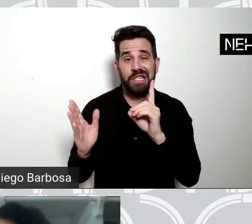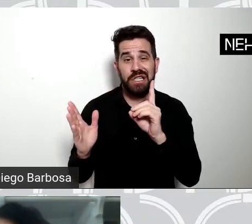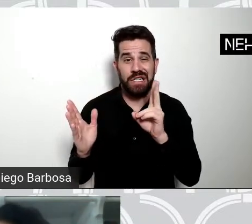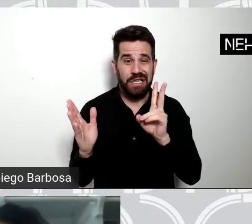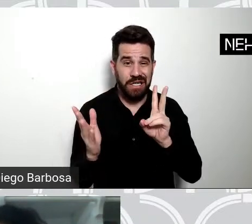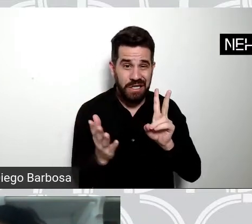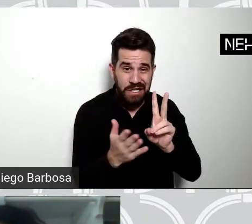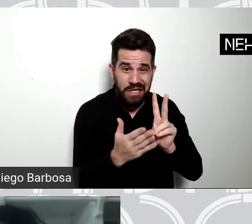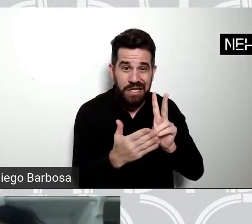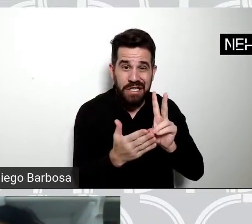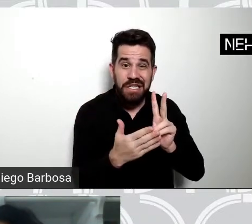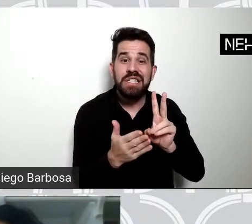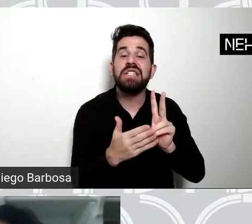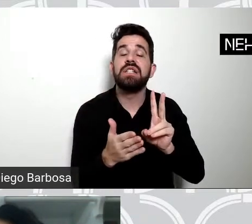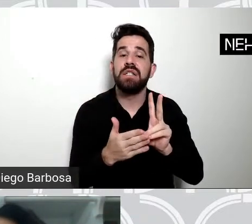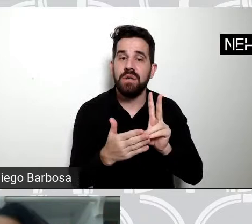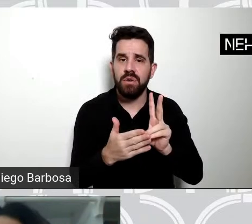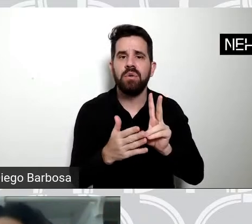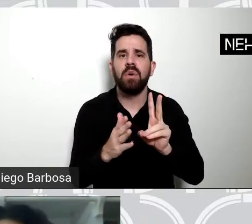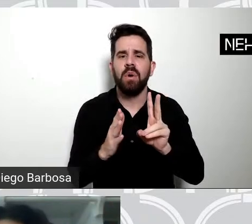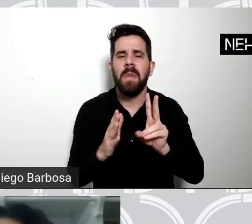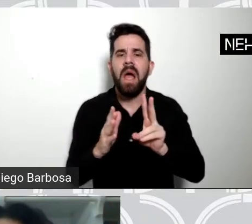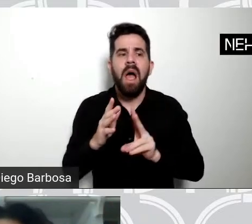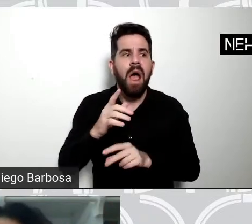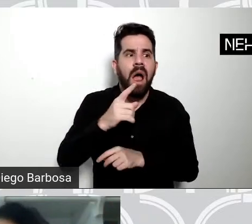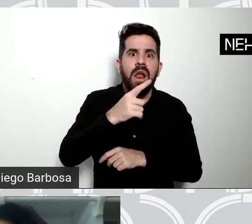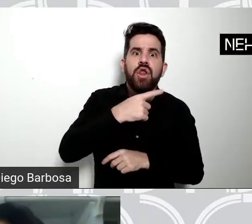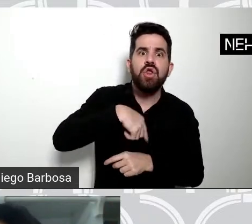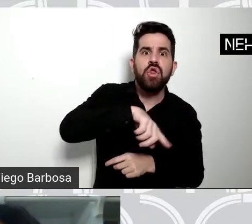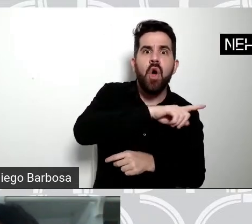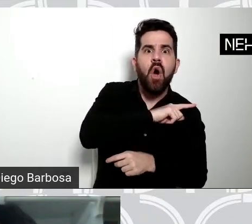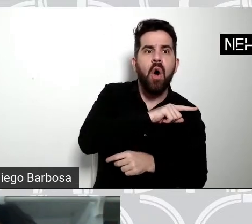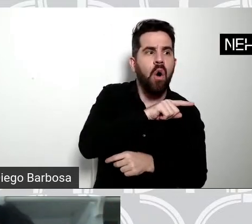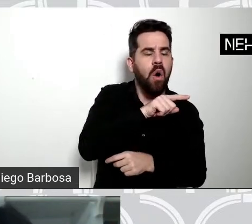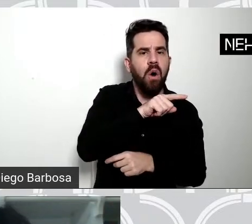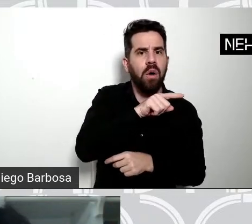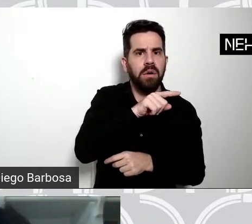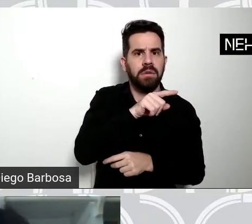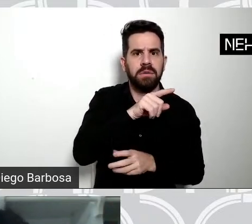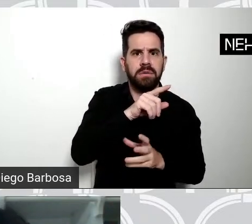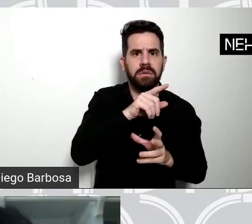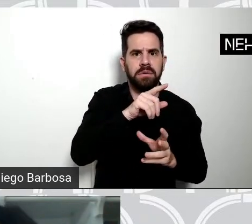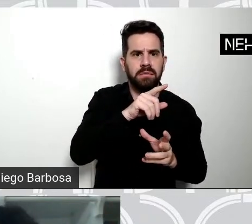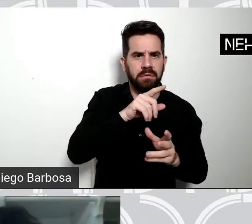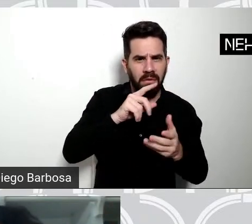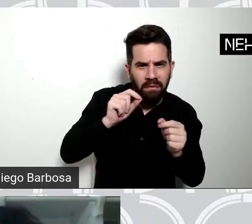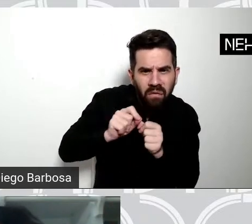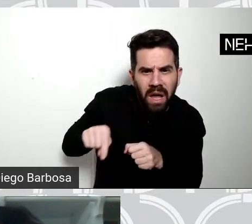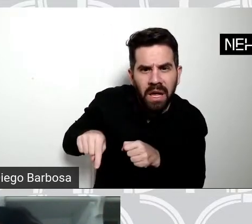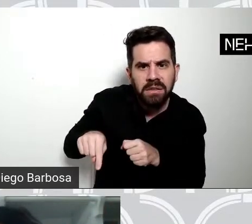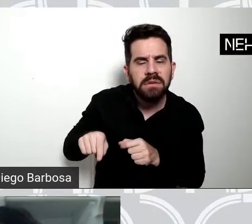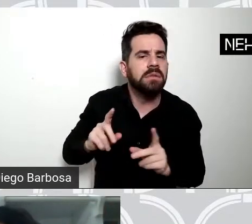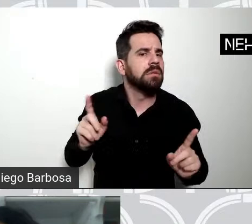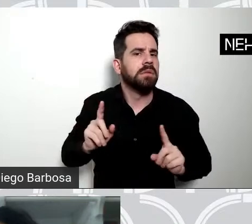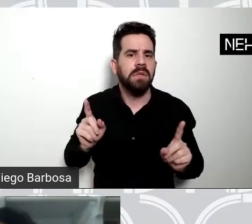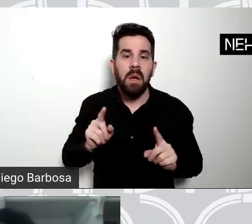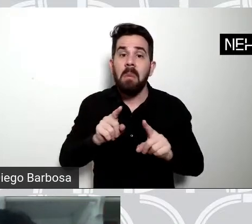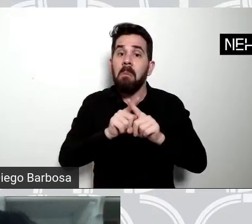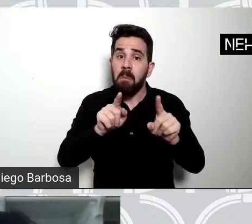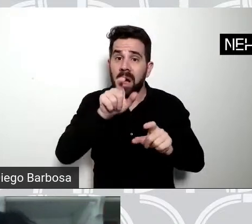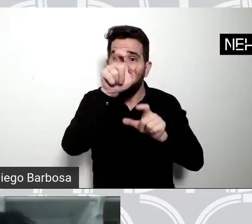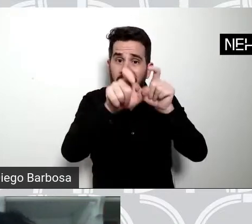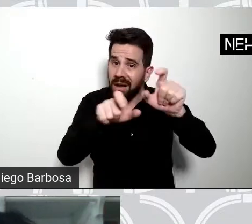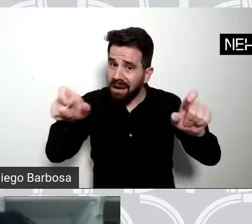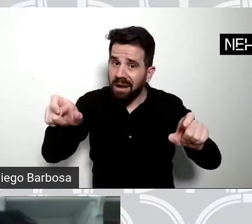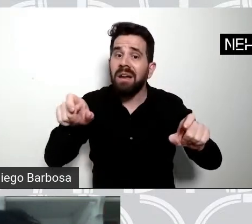consciências dilaceradas do atraso, né? Mas eles que quiseram instalar aqui uma nova ditadura.